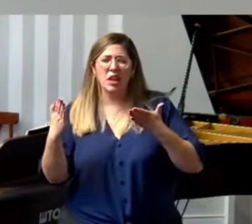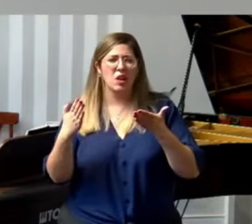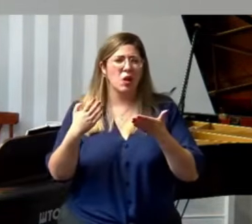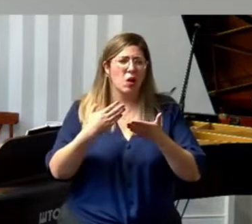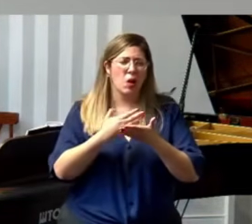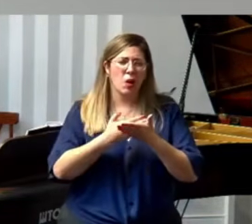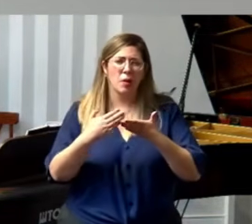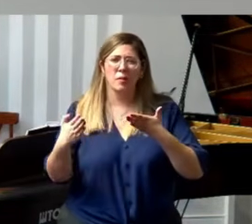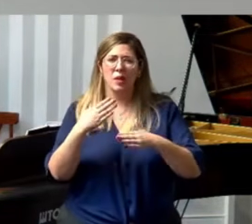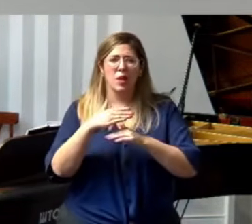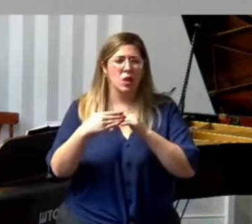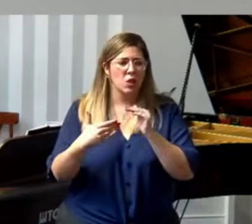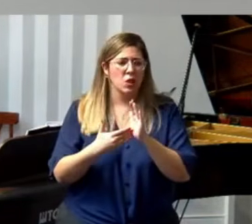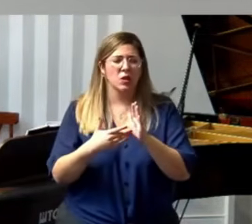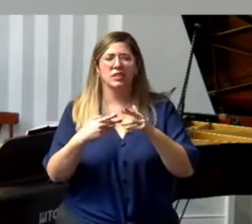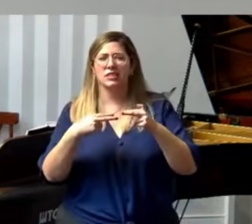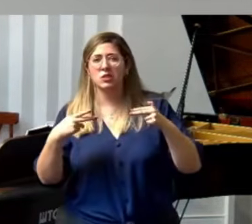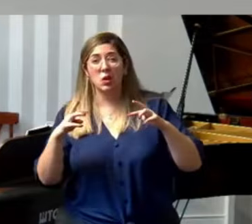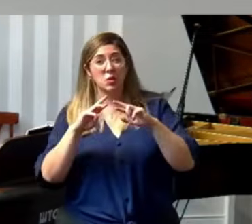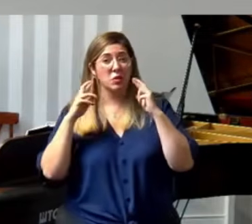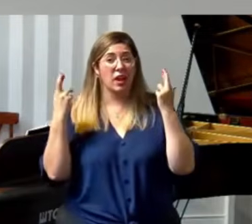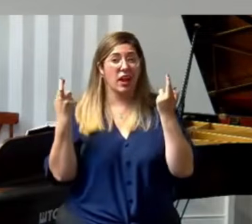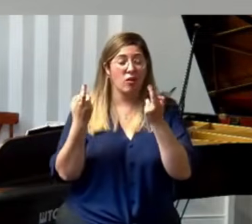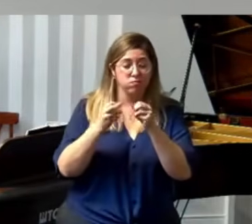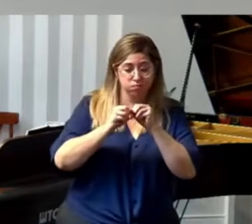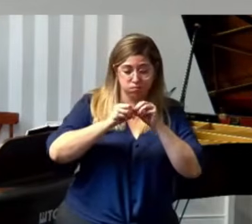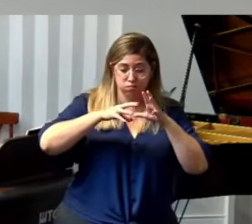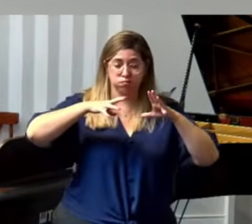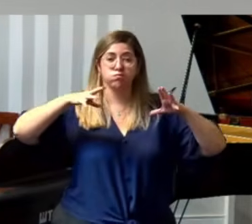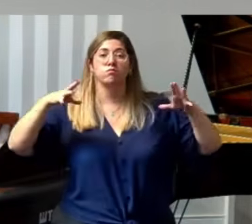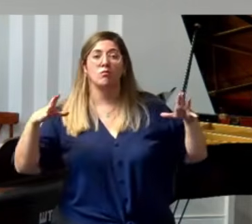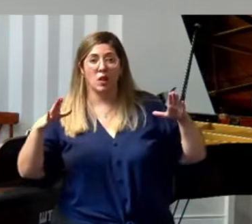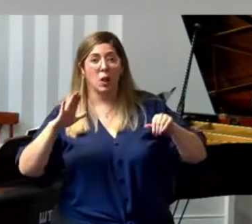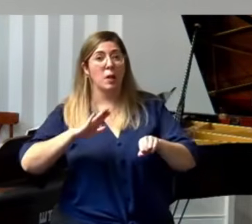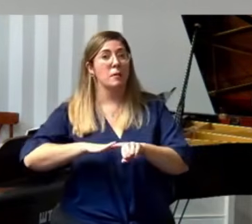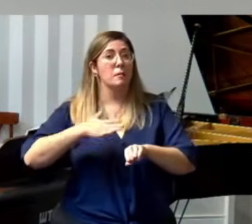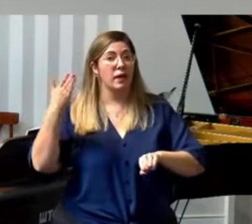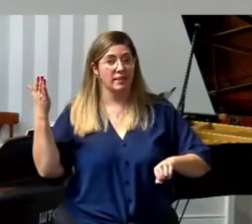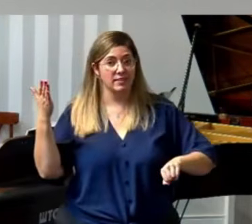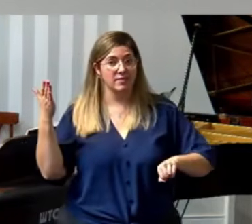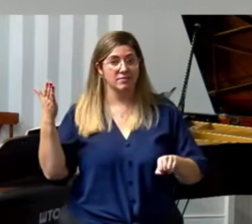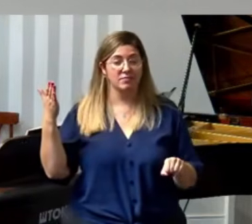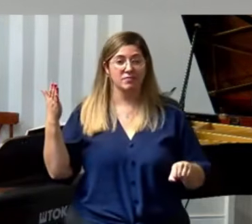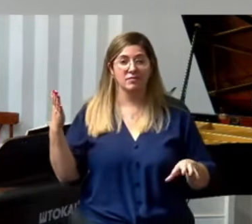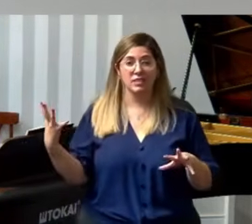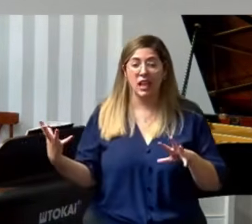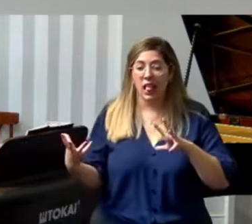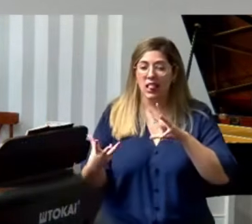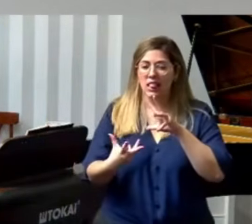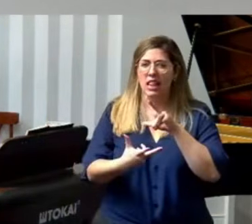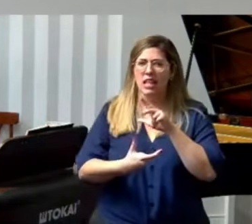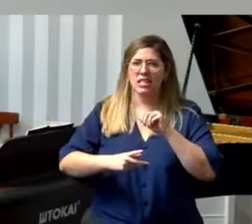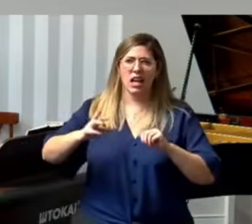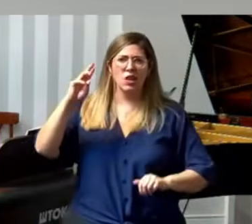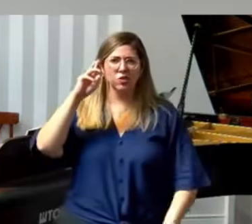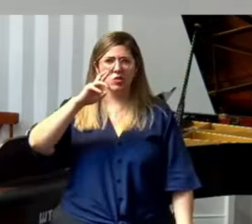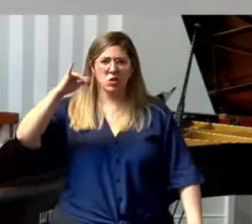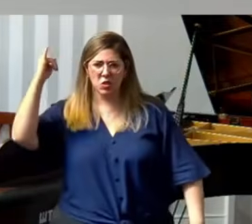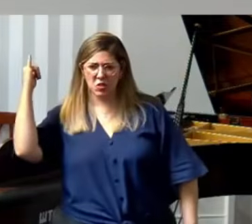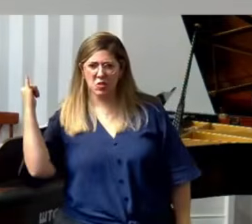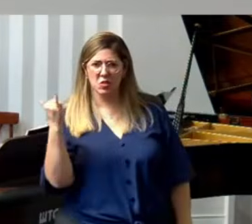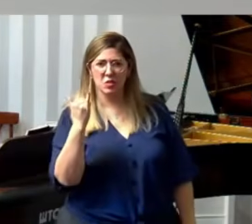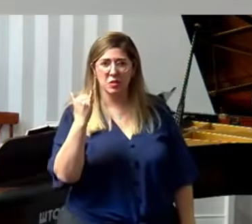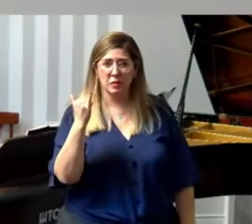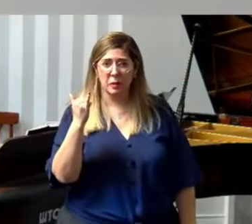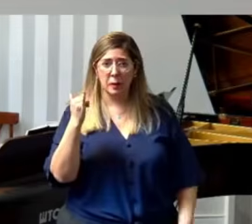da expansão do seu reino. E essa expansão está acontecendo sobre uma terra que Ele declarou